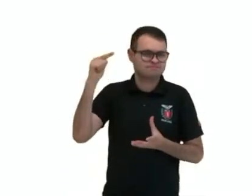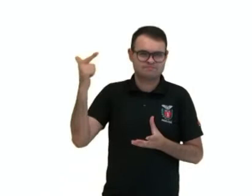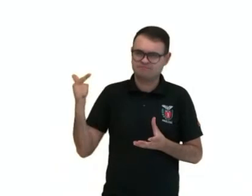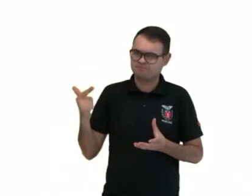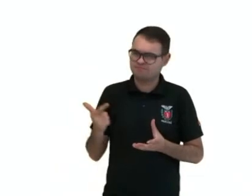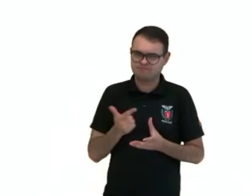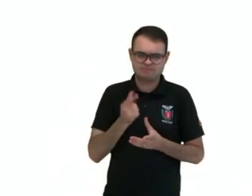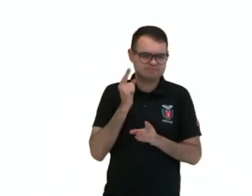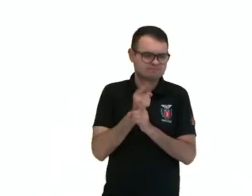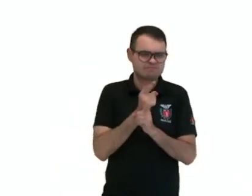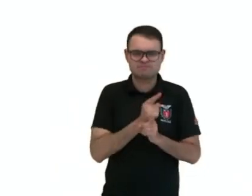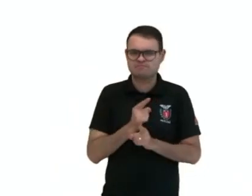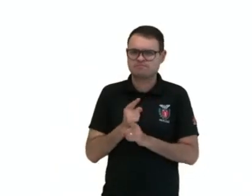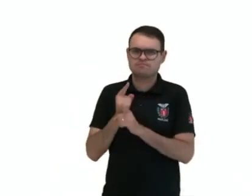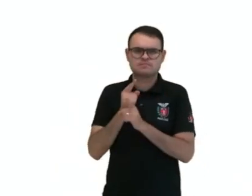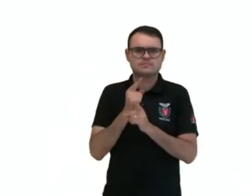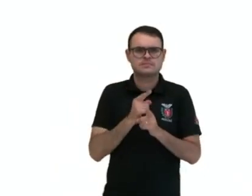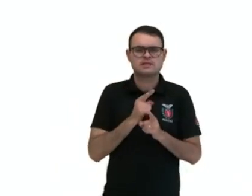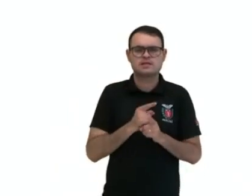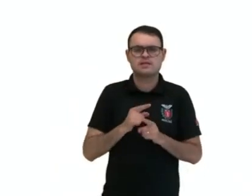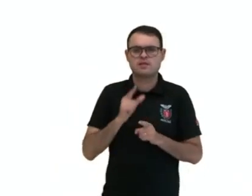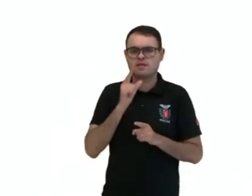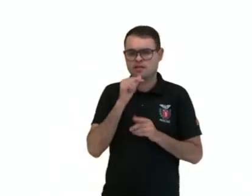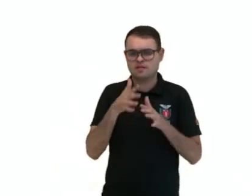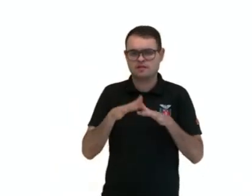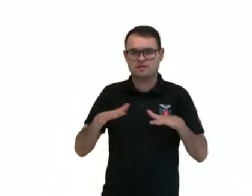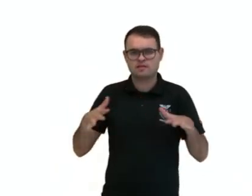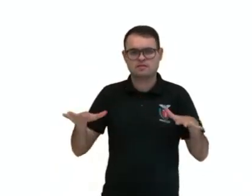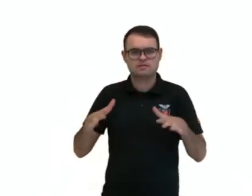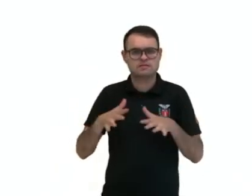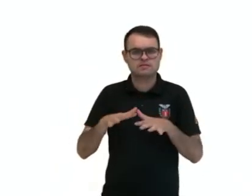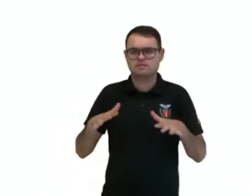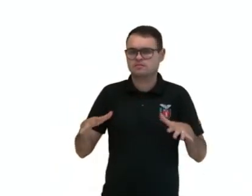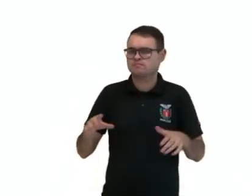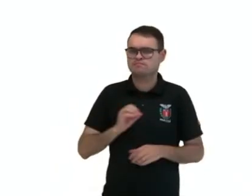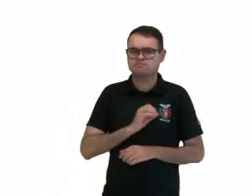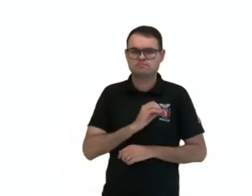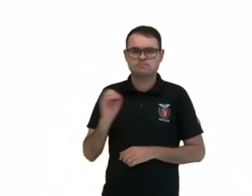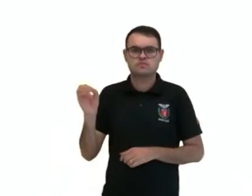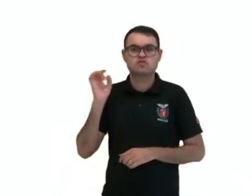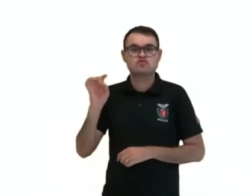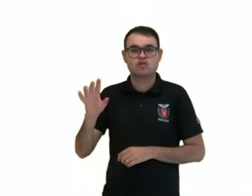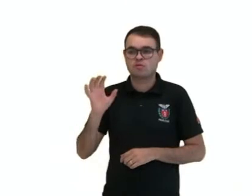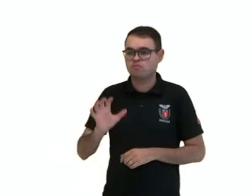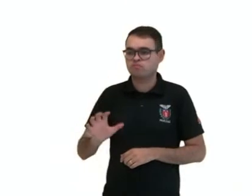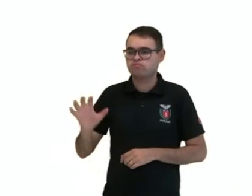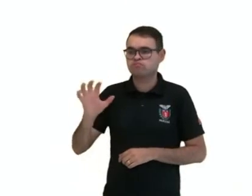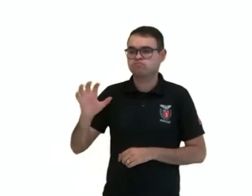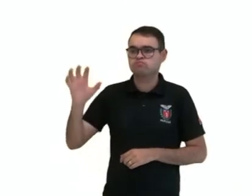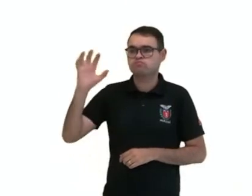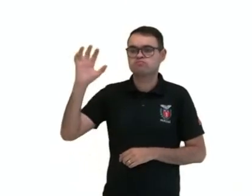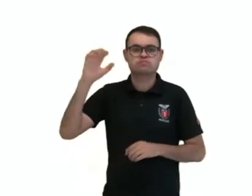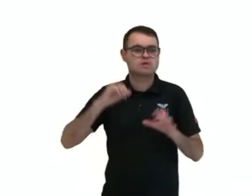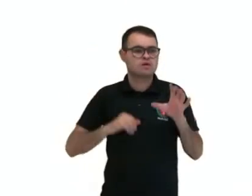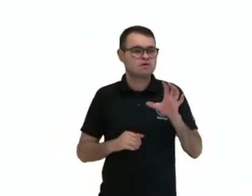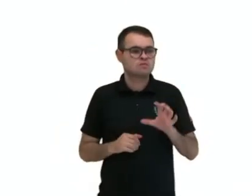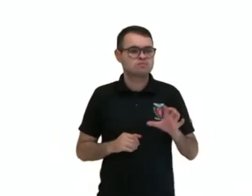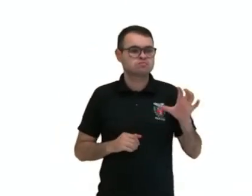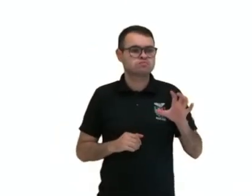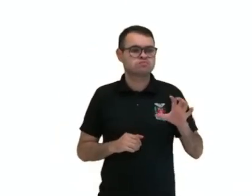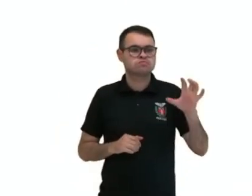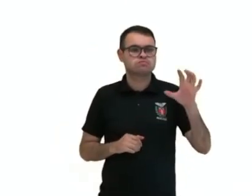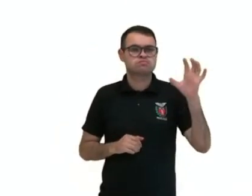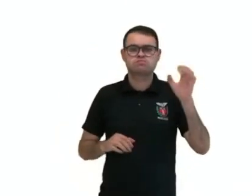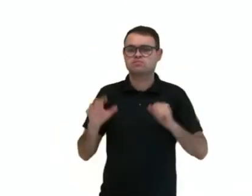não era encontrada no estado líquido, e sim era encontrada no estado gasoso. Então, para ficar bem claro para